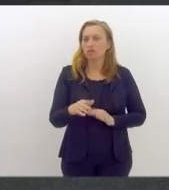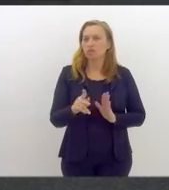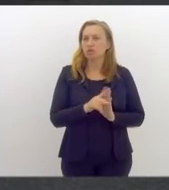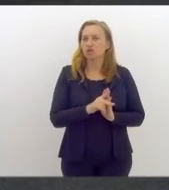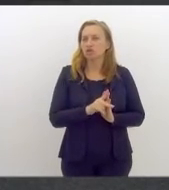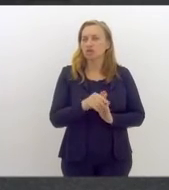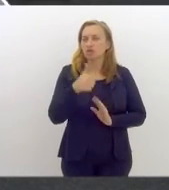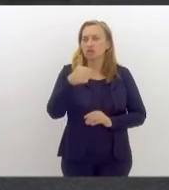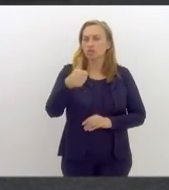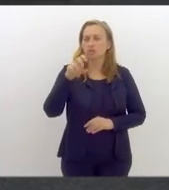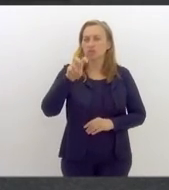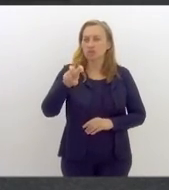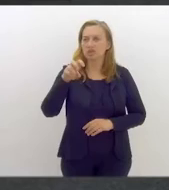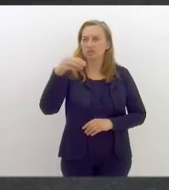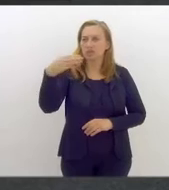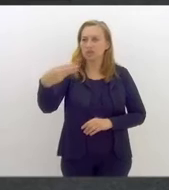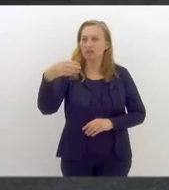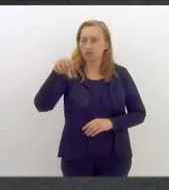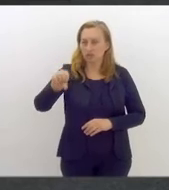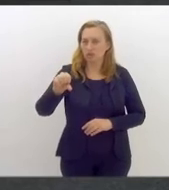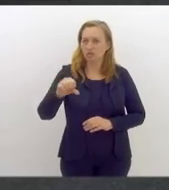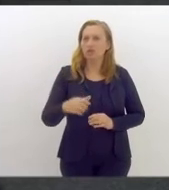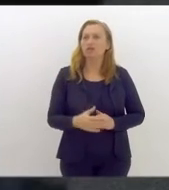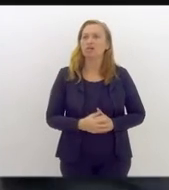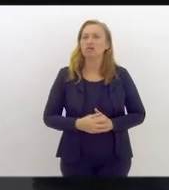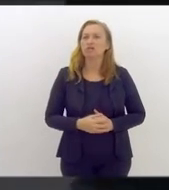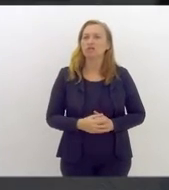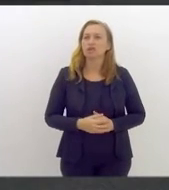projeto 1539,